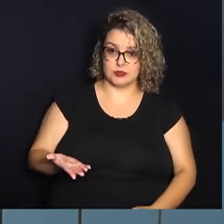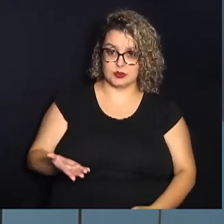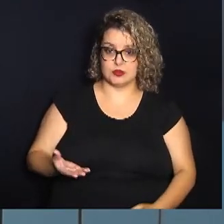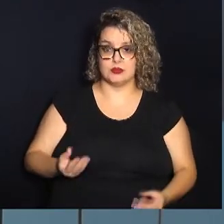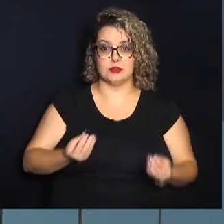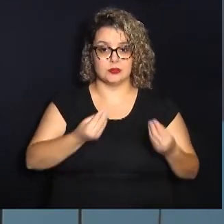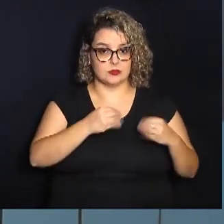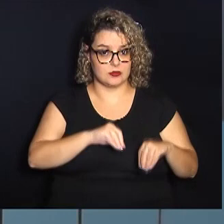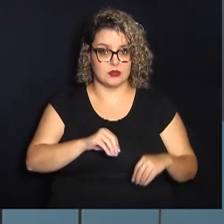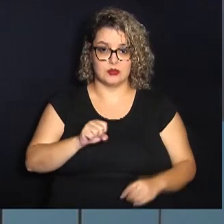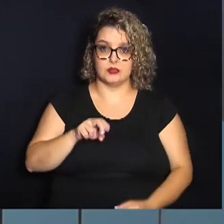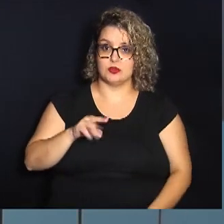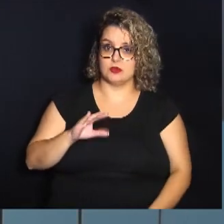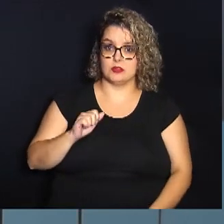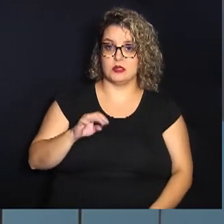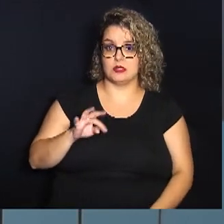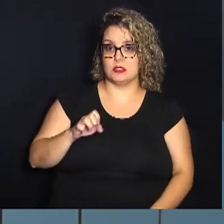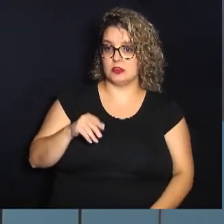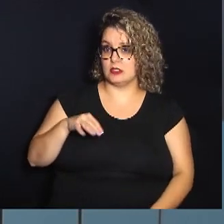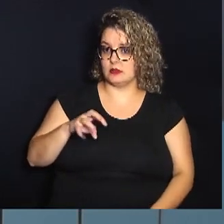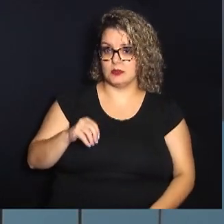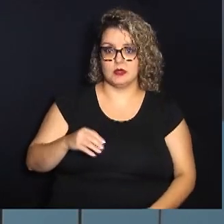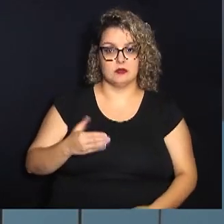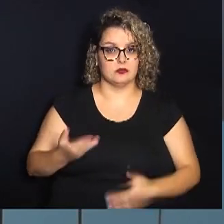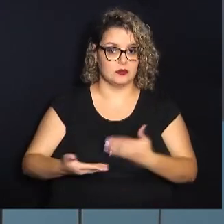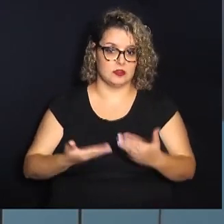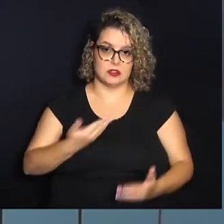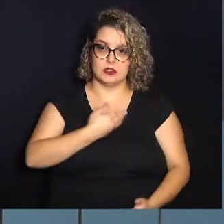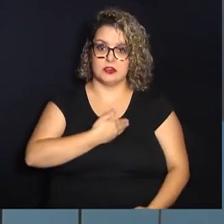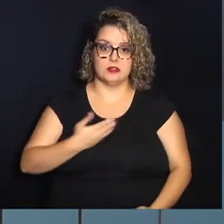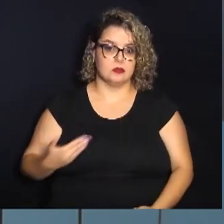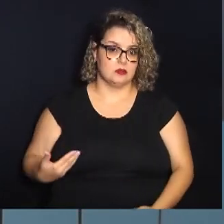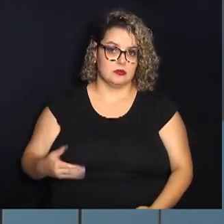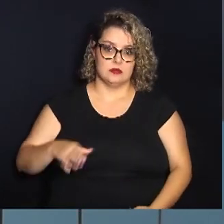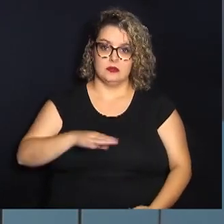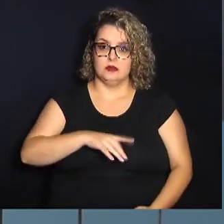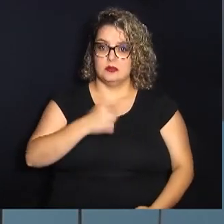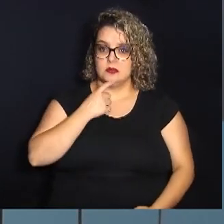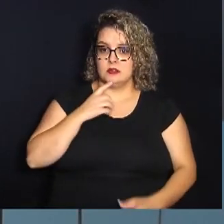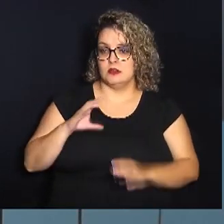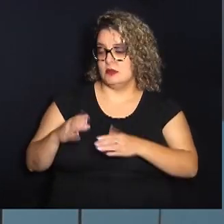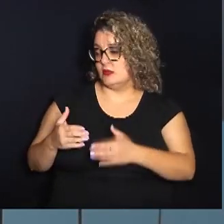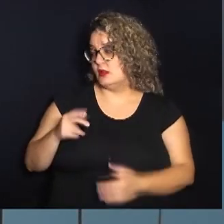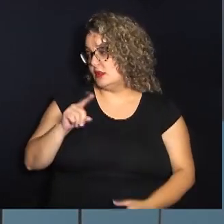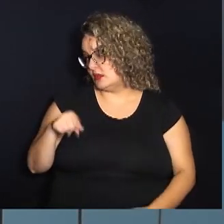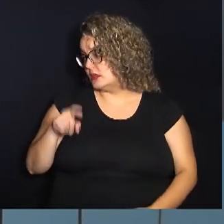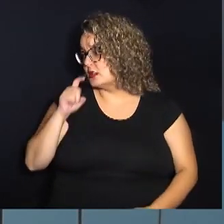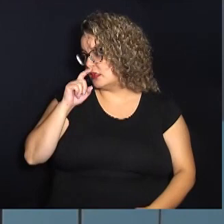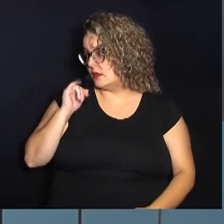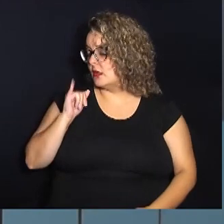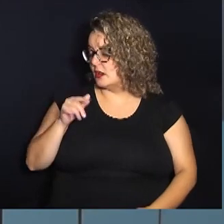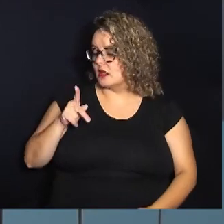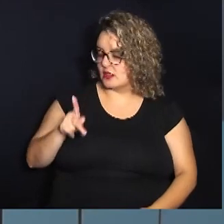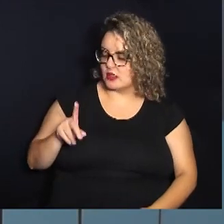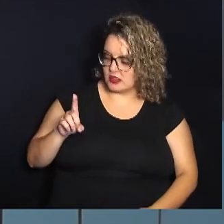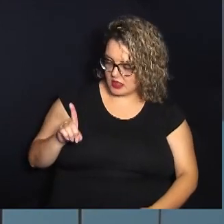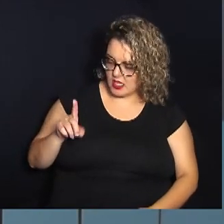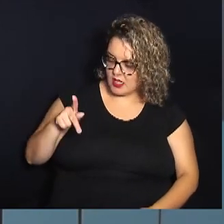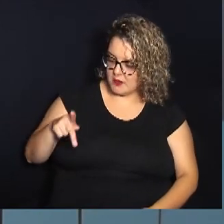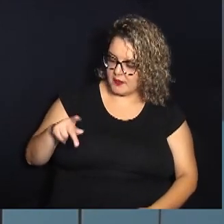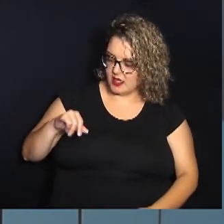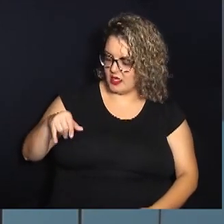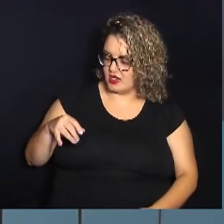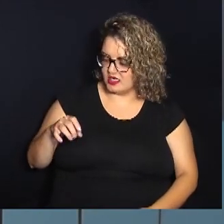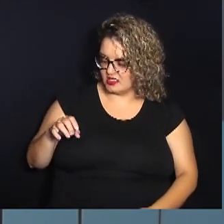precarização e sucateamento do serviço público. Campinas tem um departamento, o Zé acabou de falar, o DPJ, Departamento de Parques e